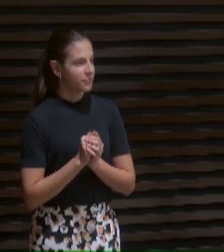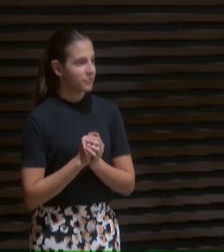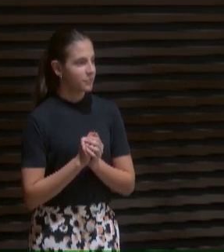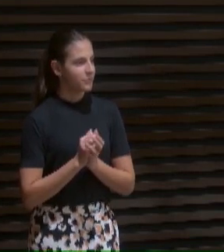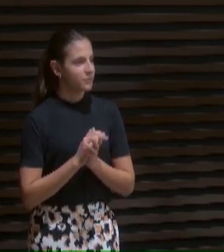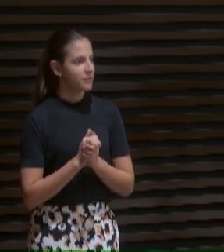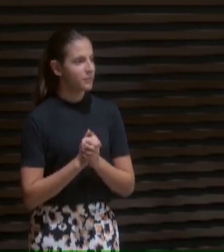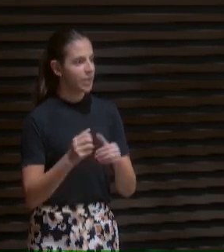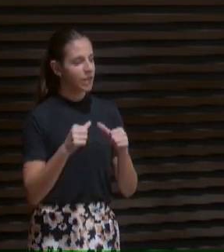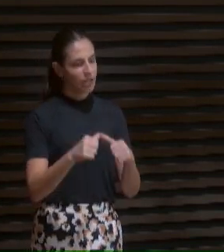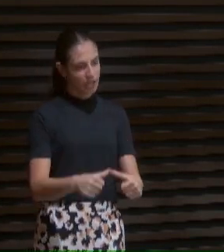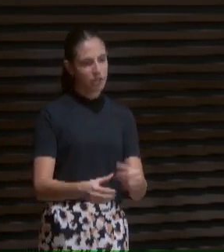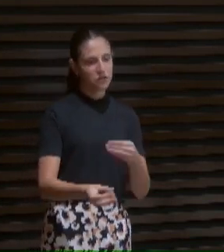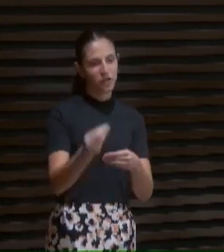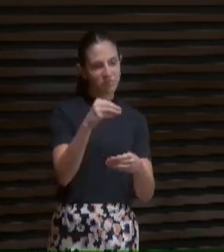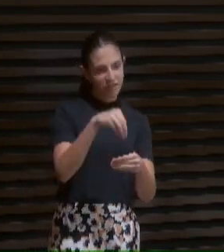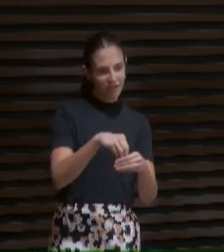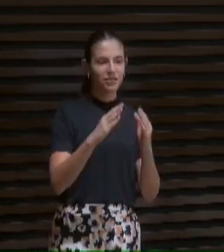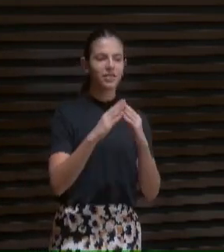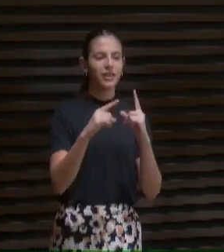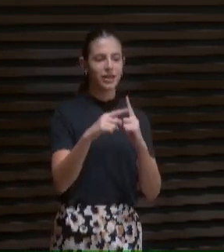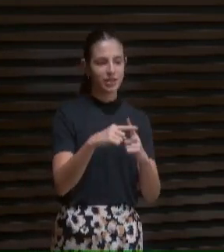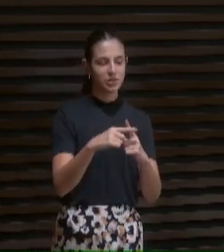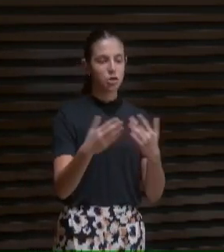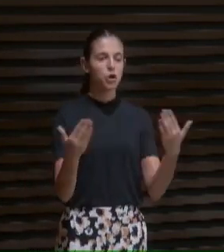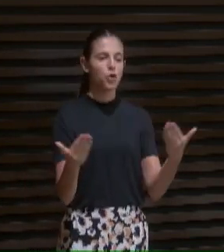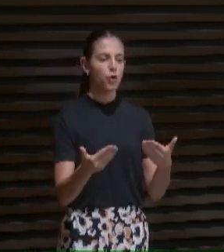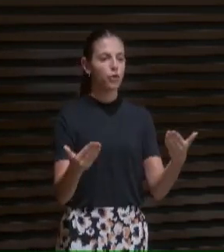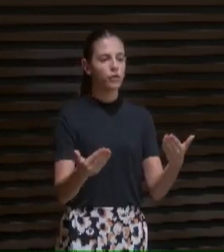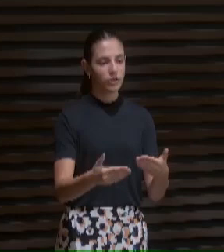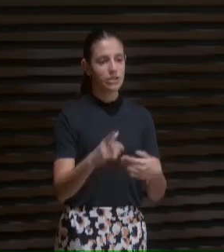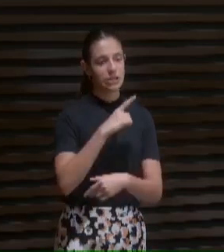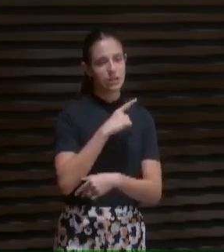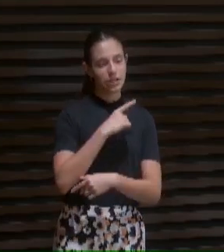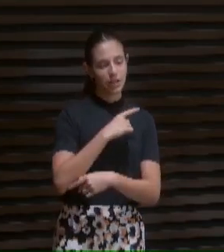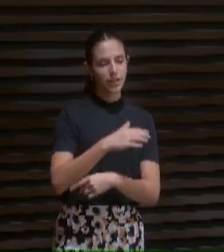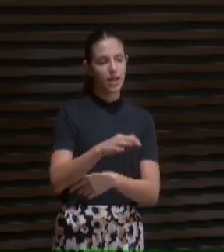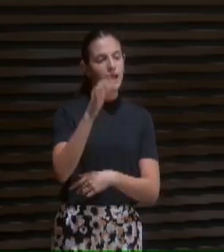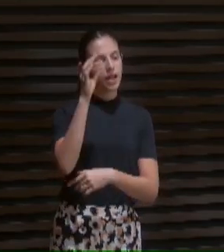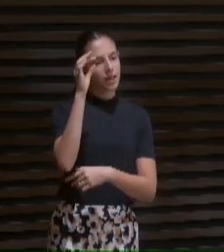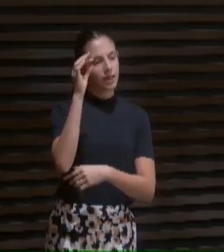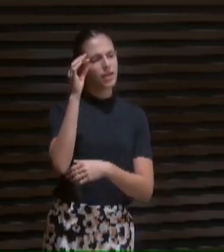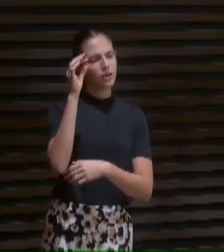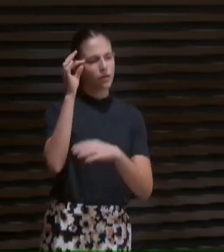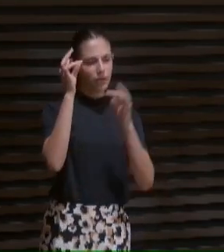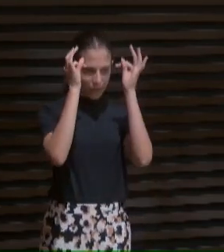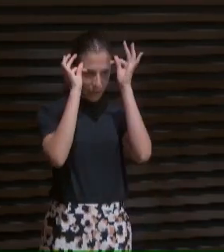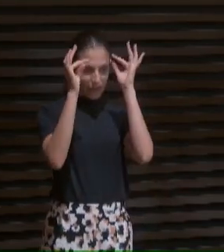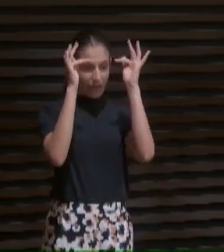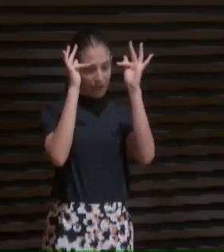E isso entrou na igreja. Eu tenho hoje teólogos que fazem astrologia.